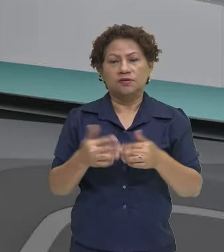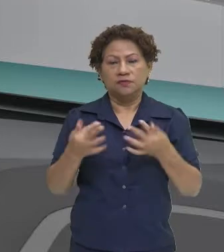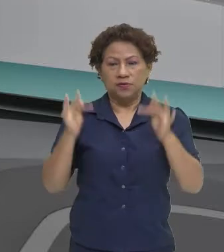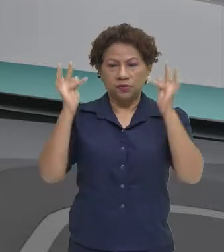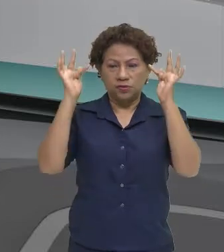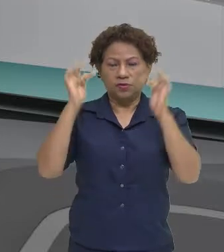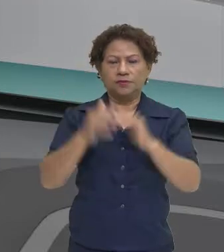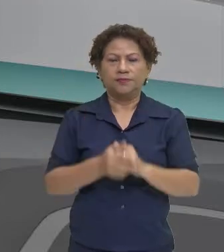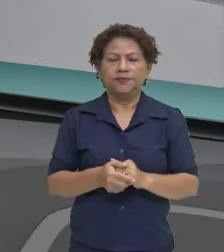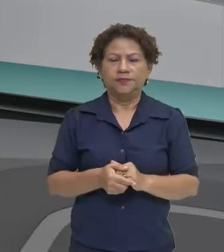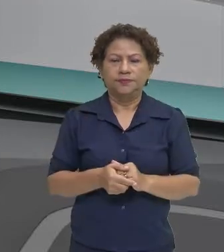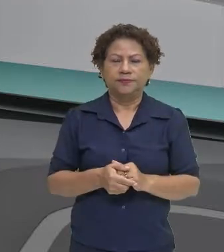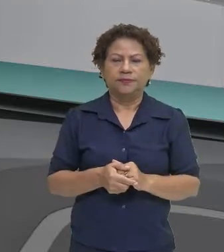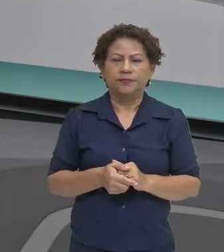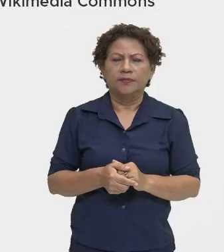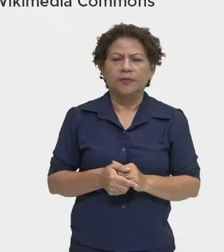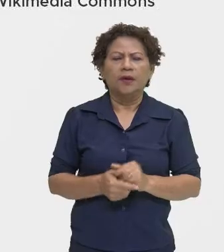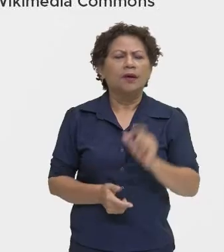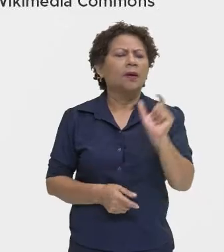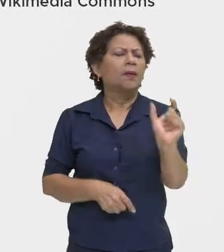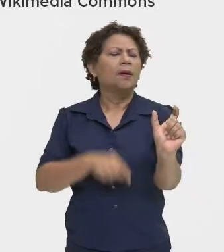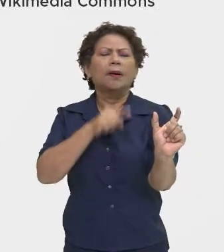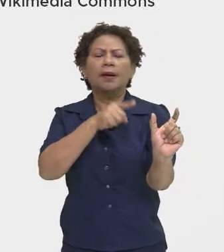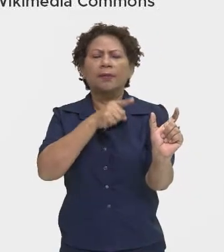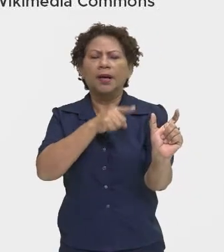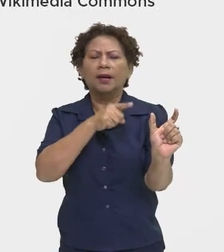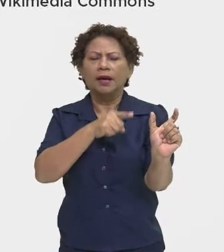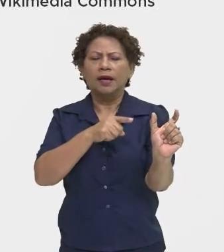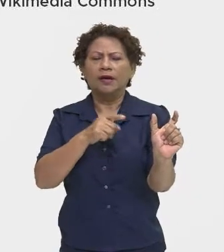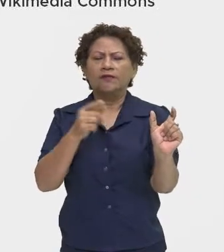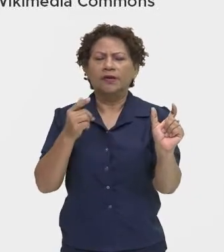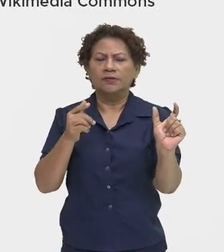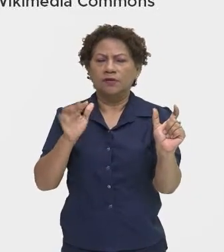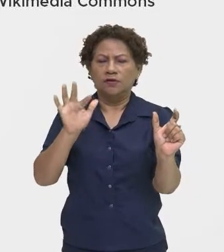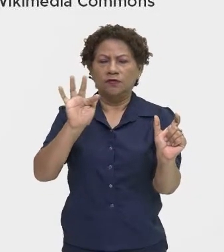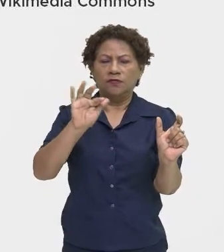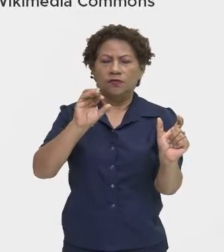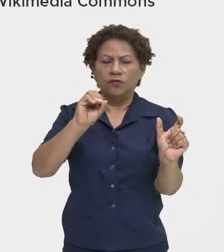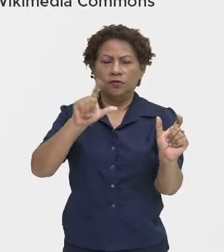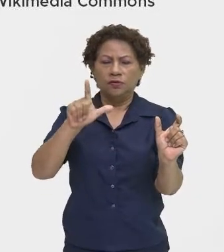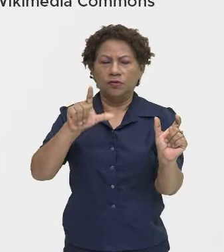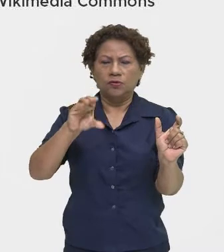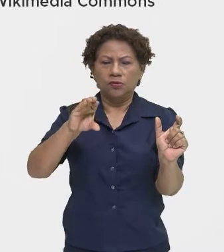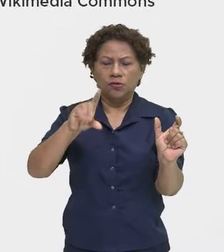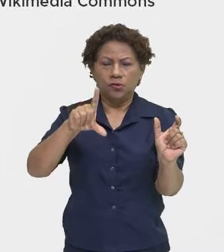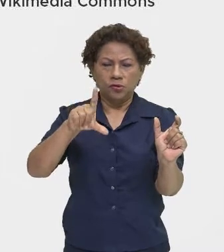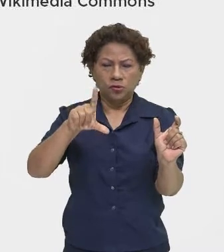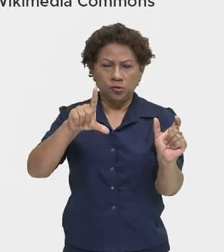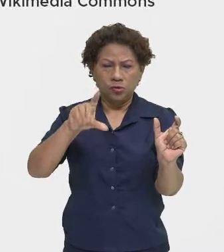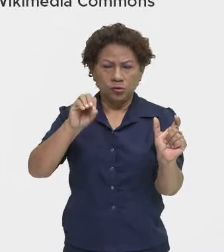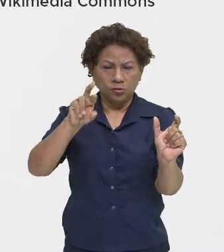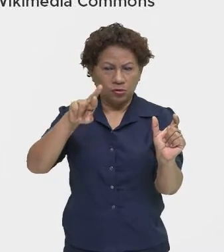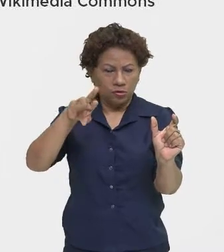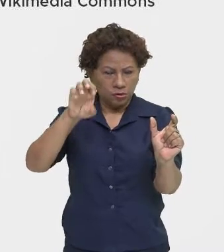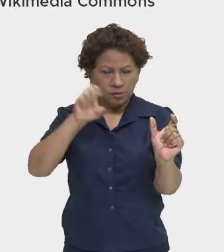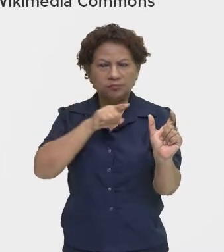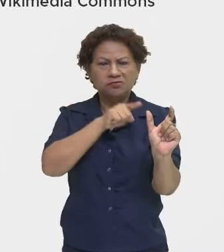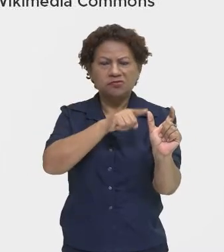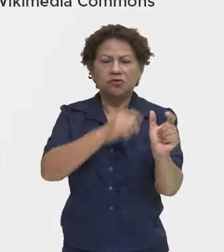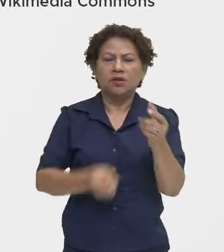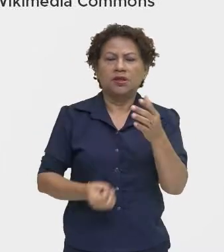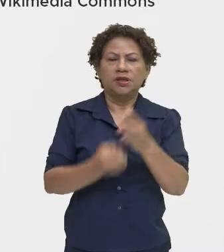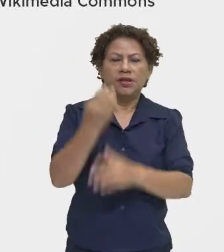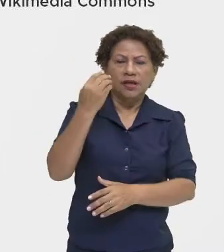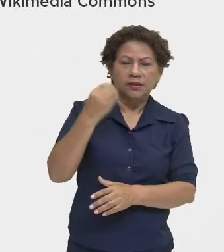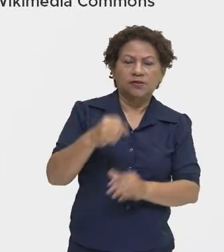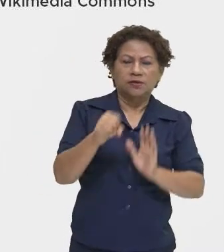quando surgiu o termo folclore? Vamos ver? A palavra folclore foi criada no século XIX e sua